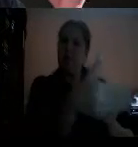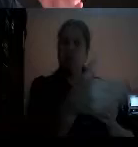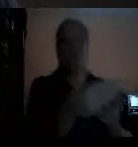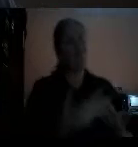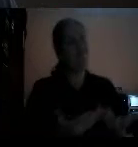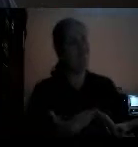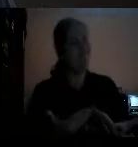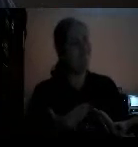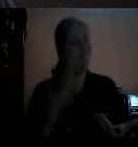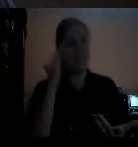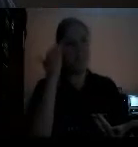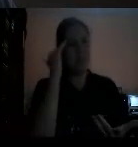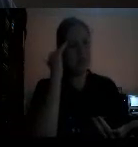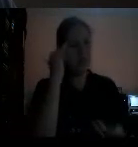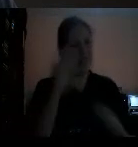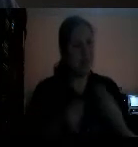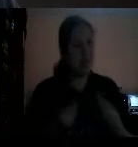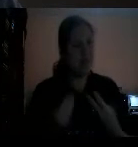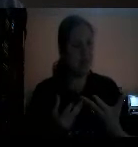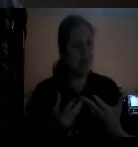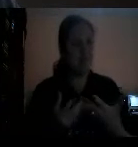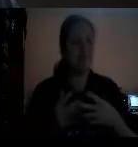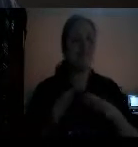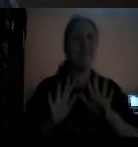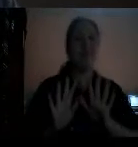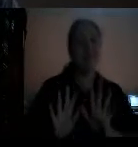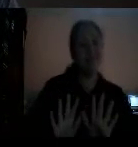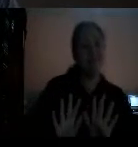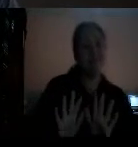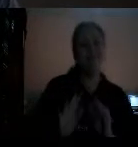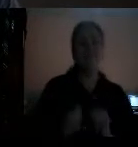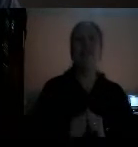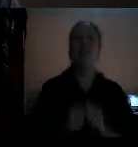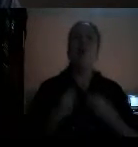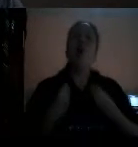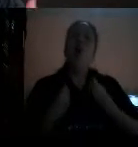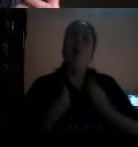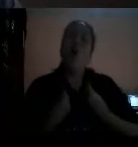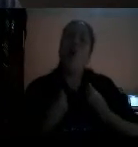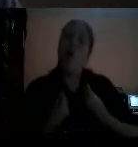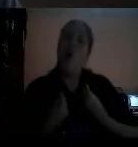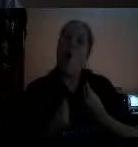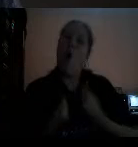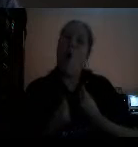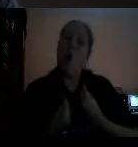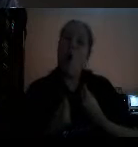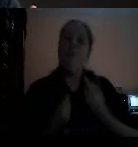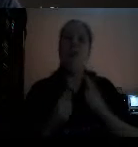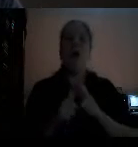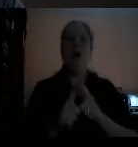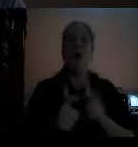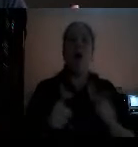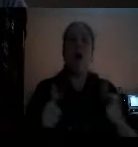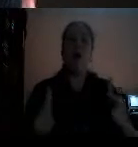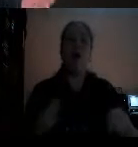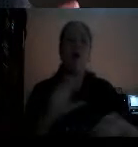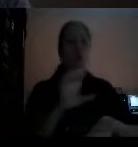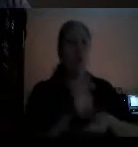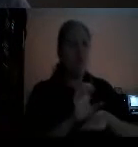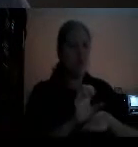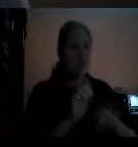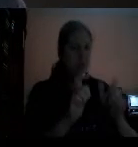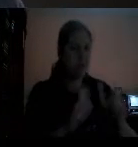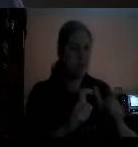Então, para manter, expandir e conservar o Estado, no caso ali, o Estado de visão